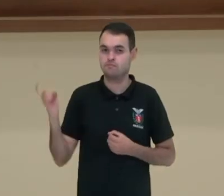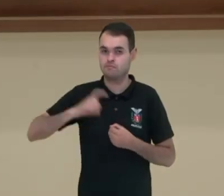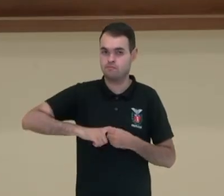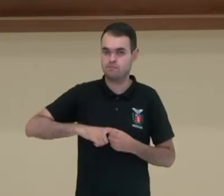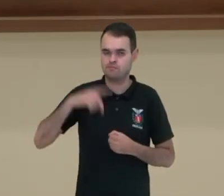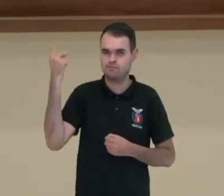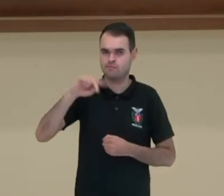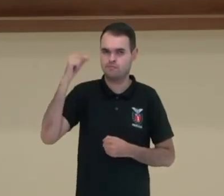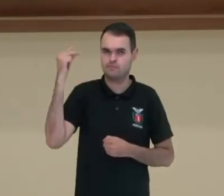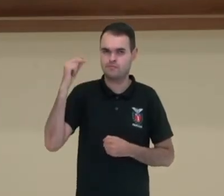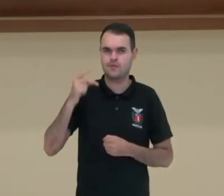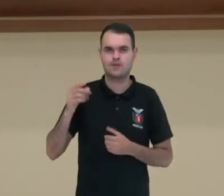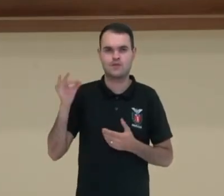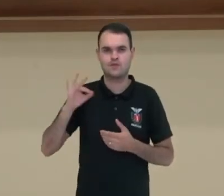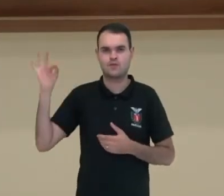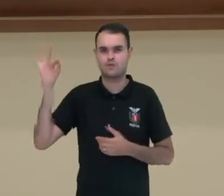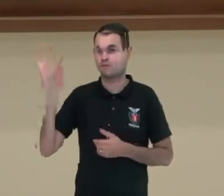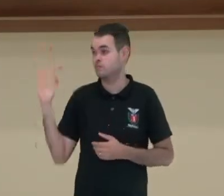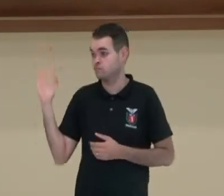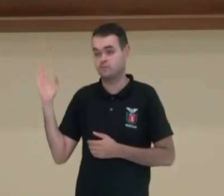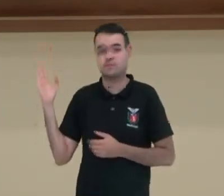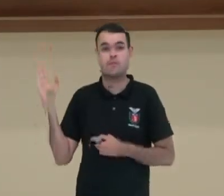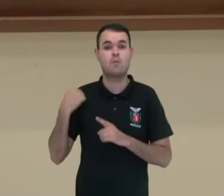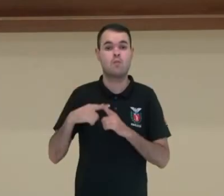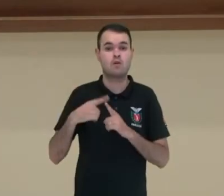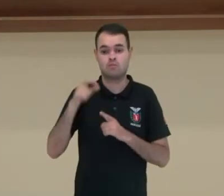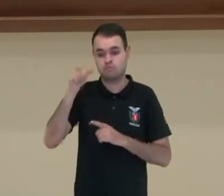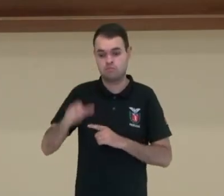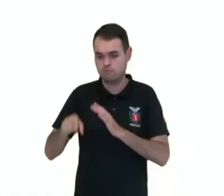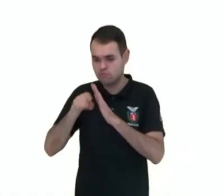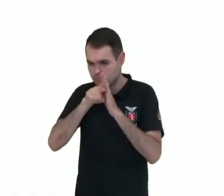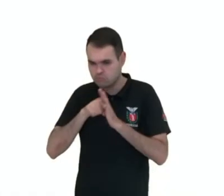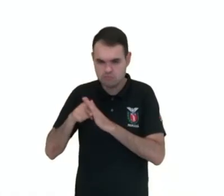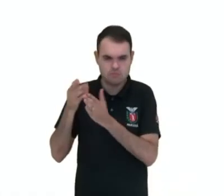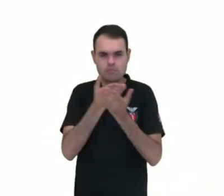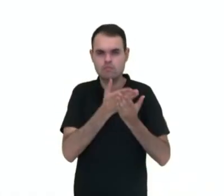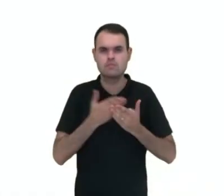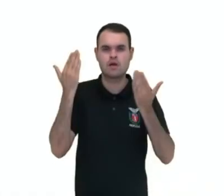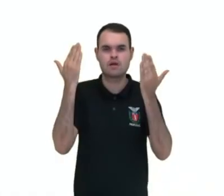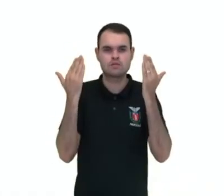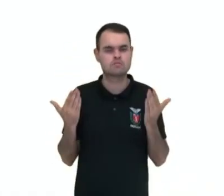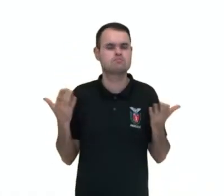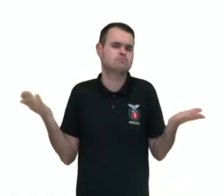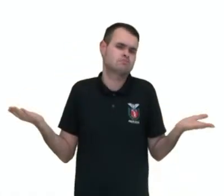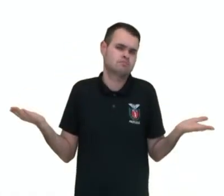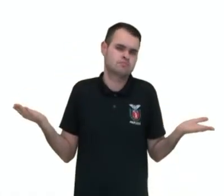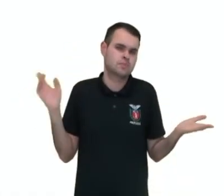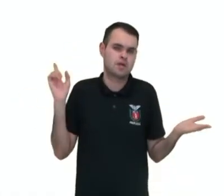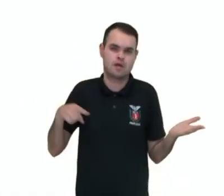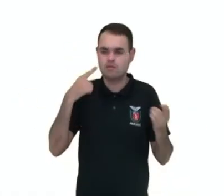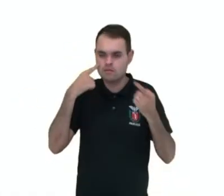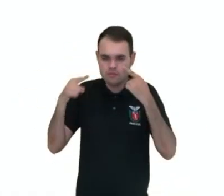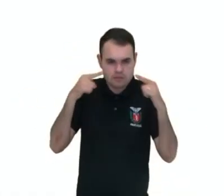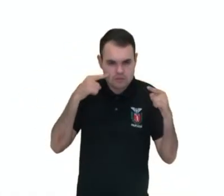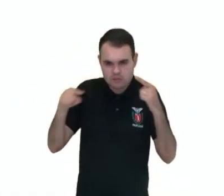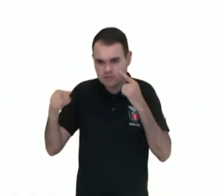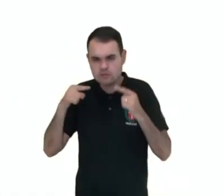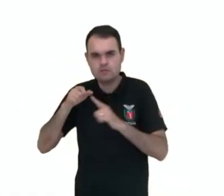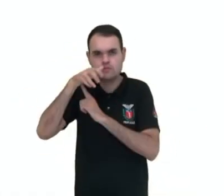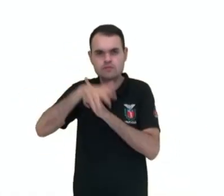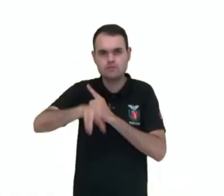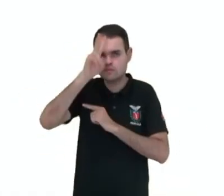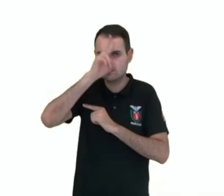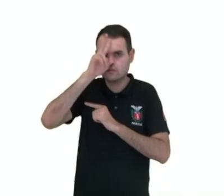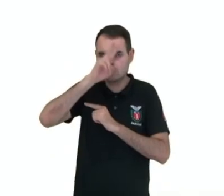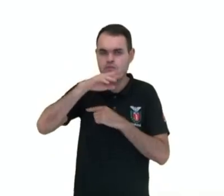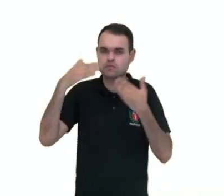Voltei. Bora lá, vamos corrigir essa. Porque o historiador trabalha em estudar, analisar, enfim, investigar as fontes